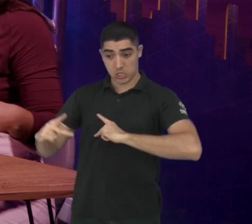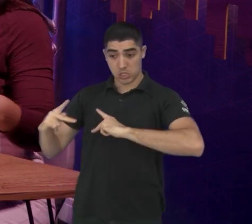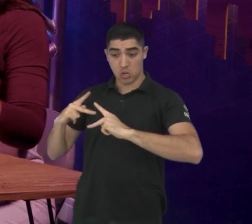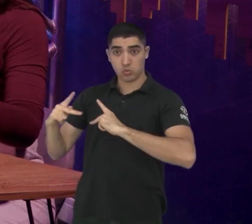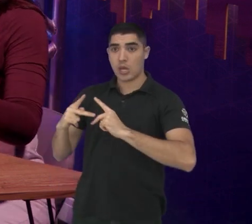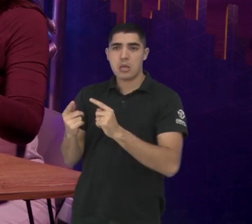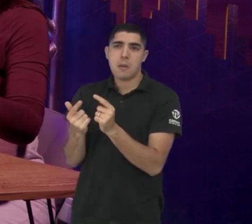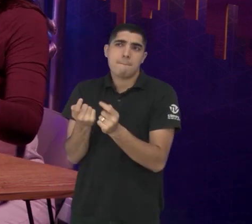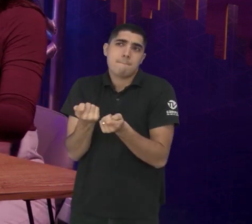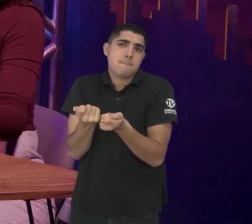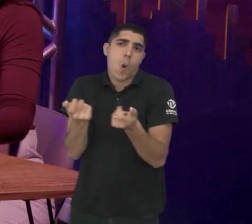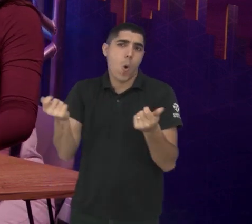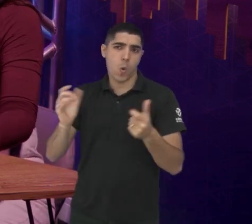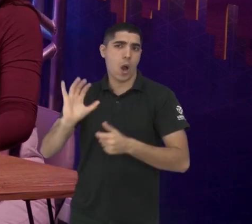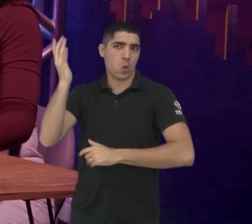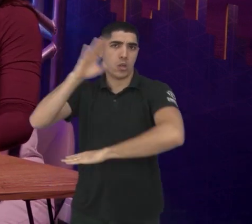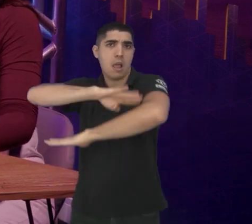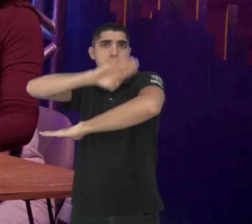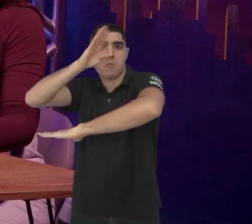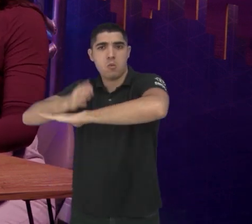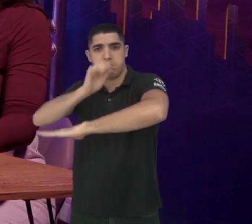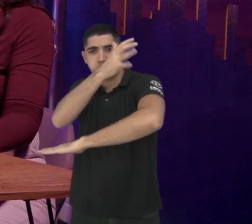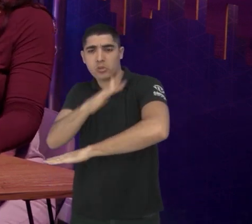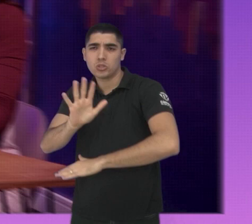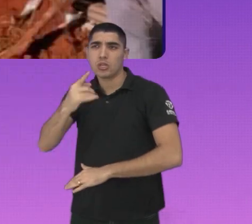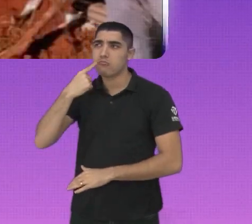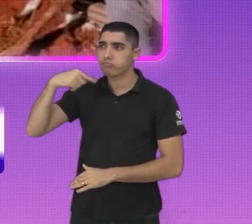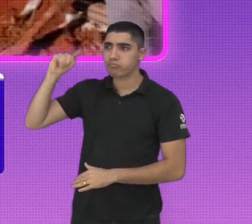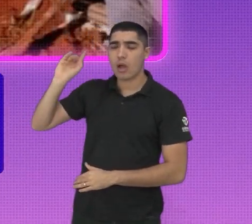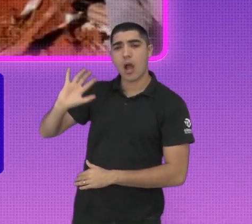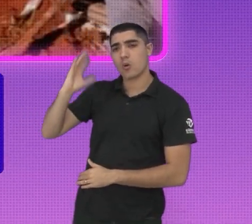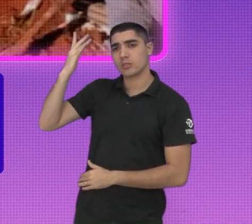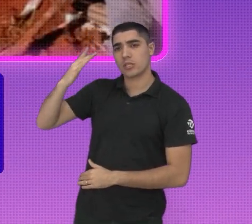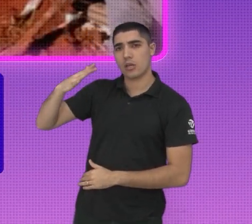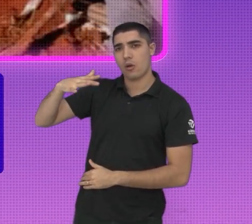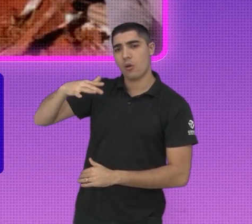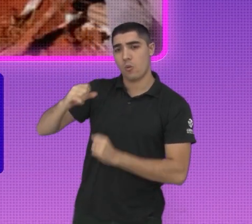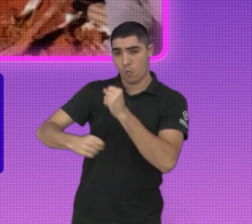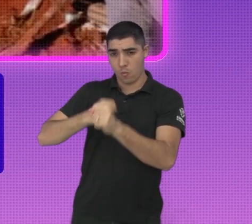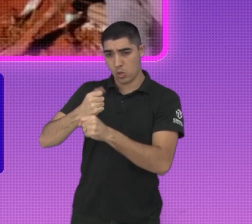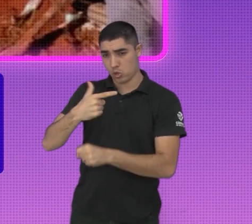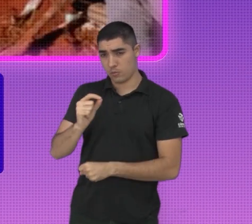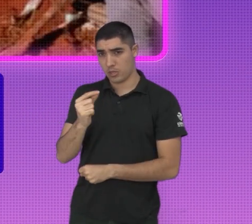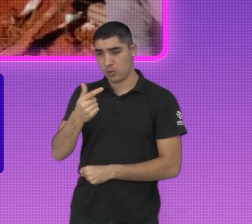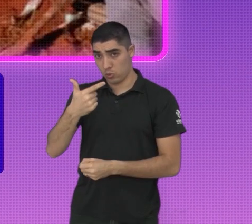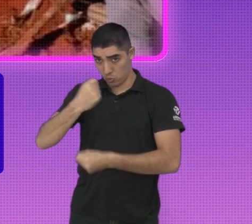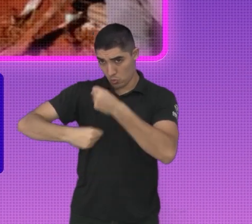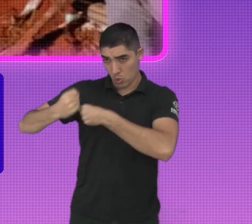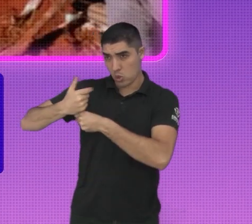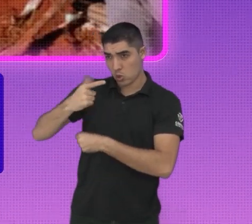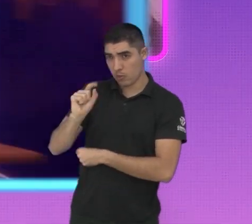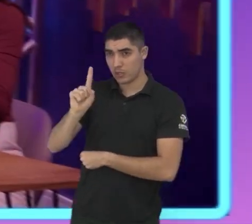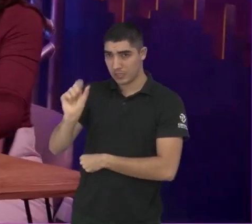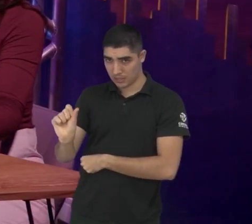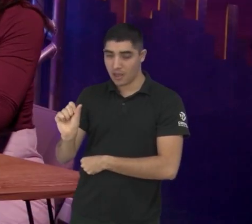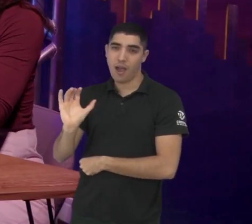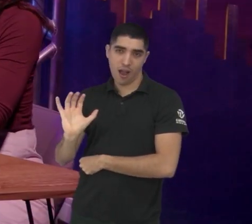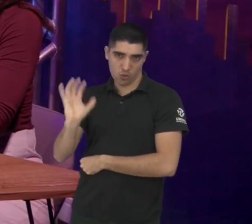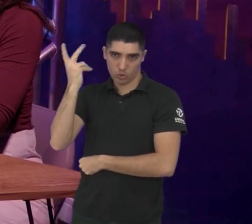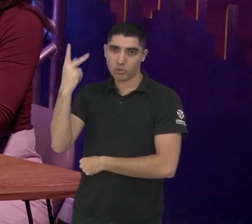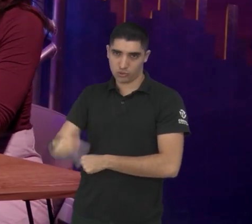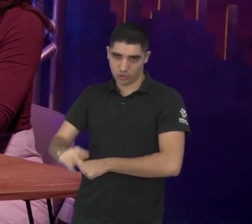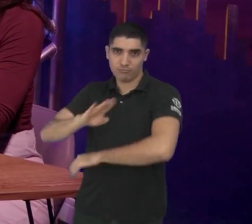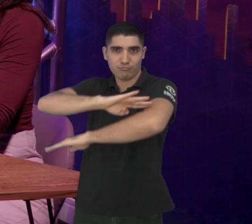tem muitos casos de deslizamentos de terra. A gente teve um na Zona Norte no ano de 2016,